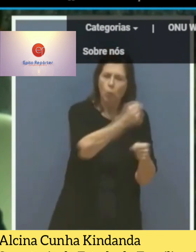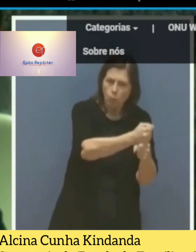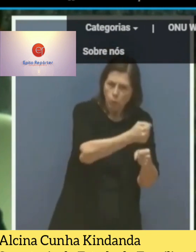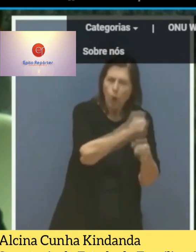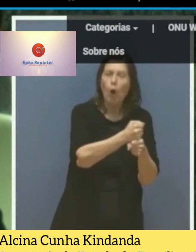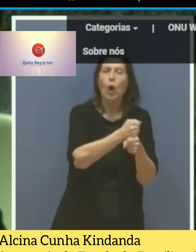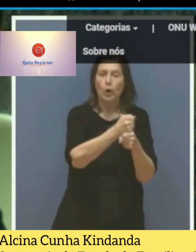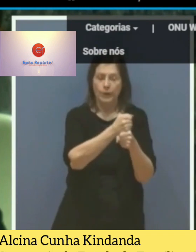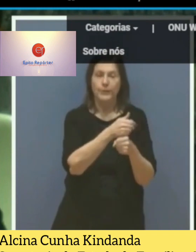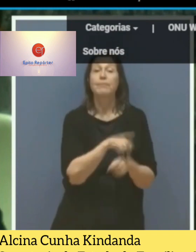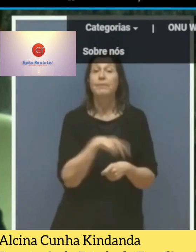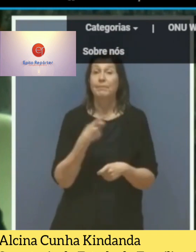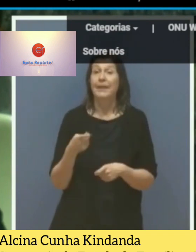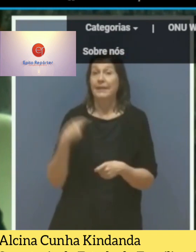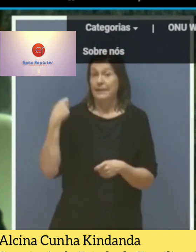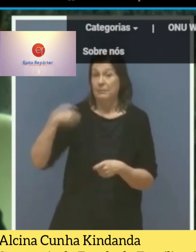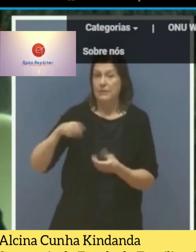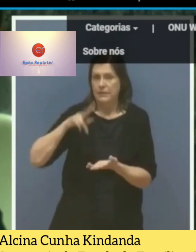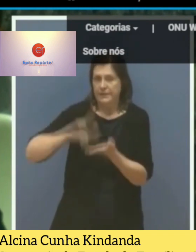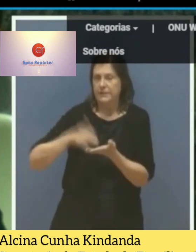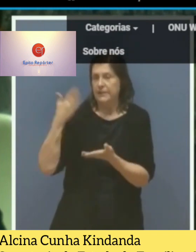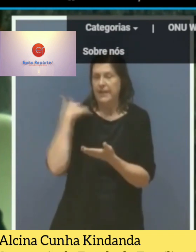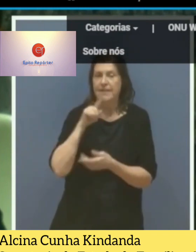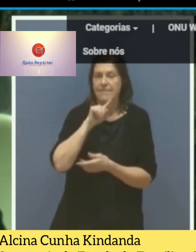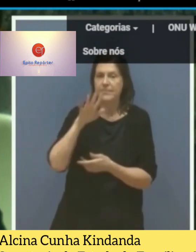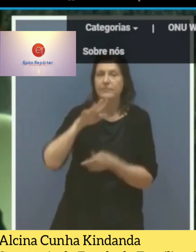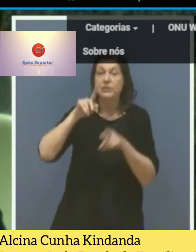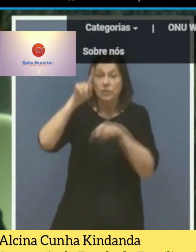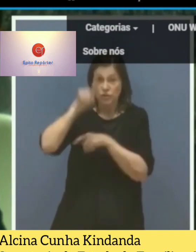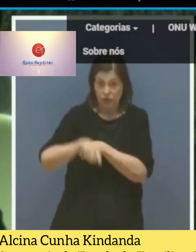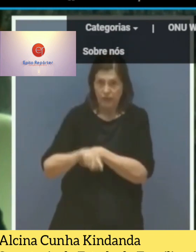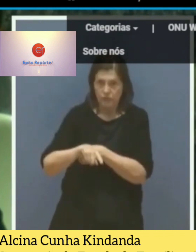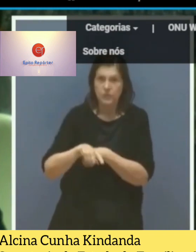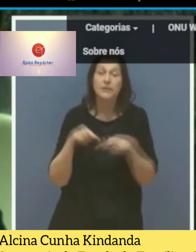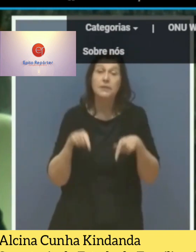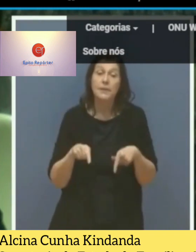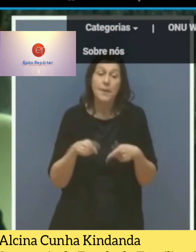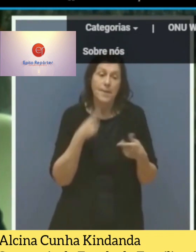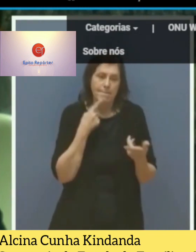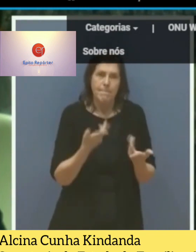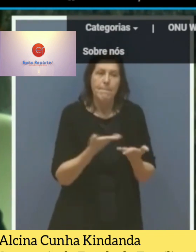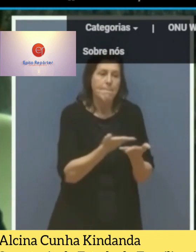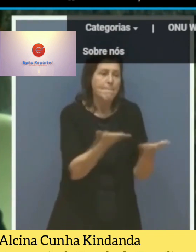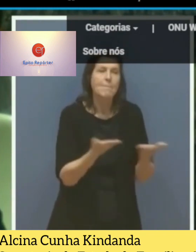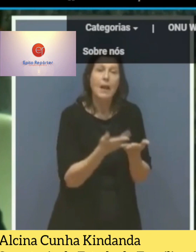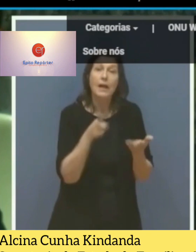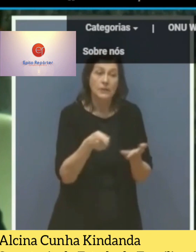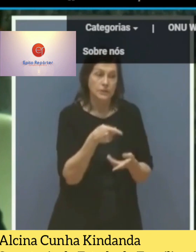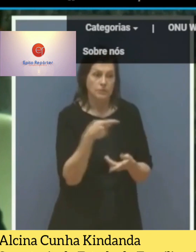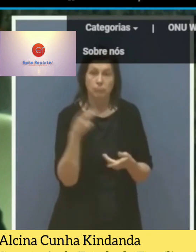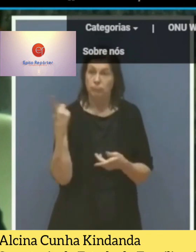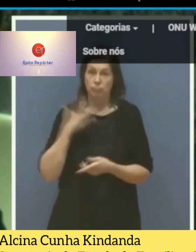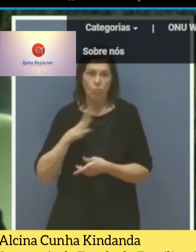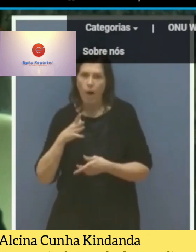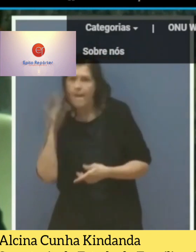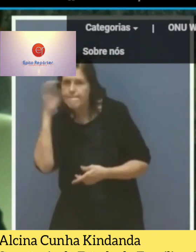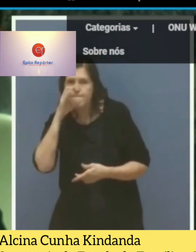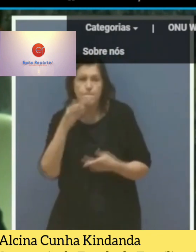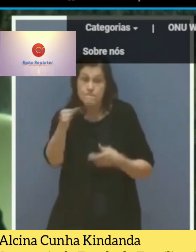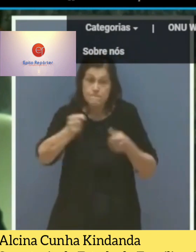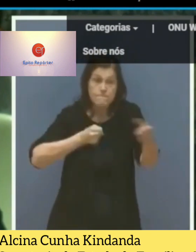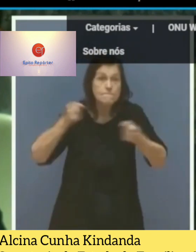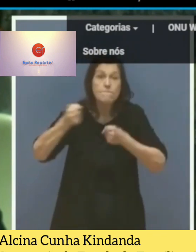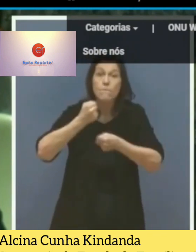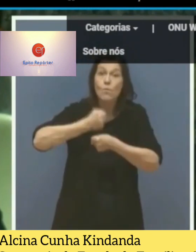regularmente sobre a reserva e vagas e procedimentos para a contratação de pessoas com deficiência sendo 4% para o setor privado